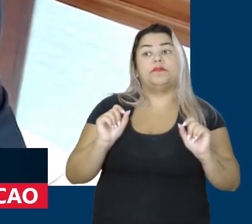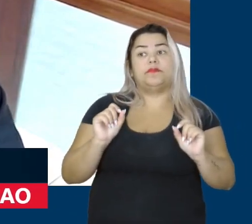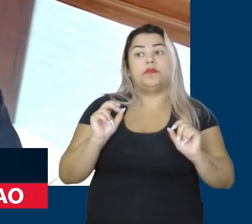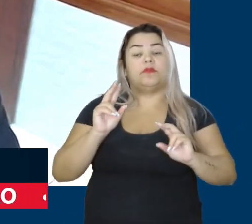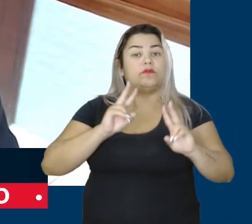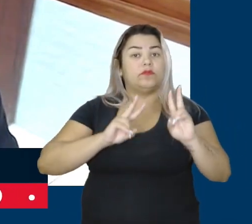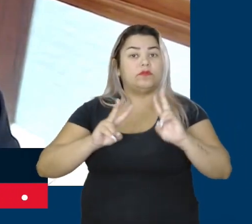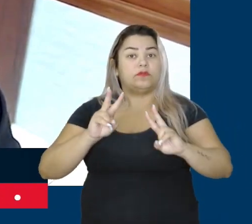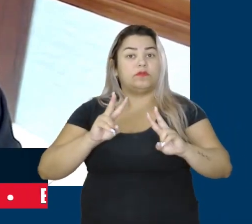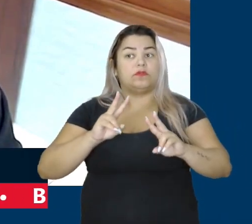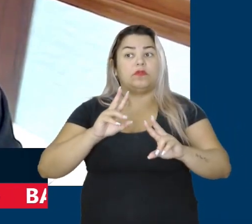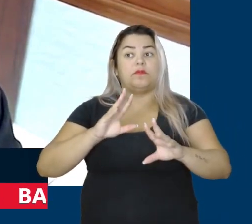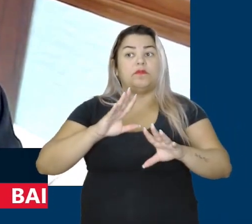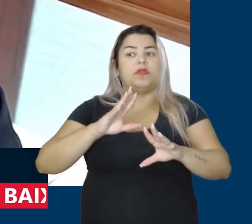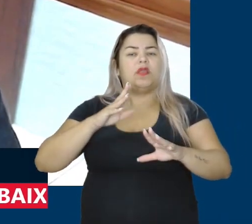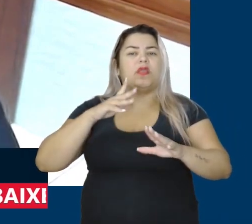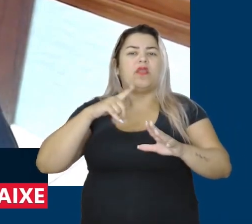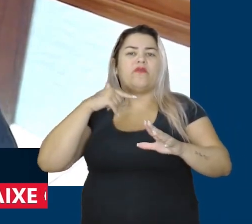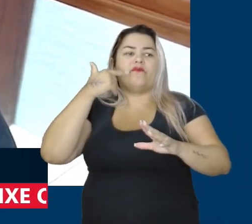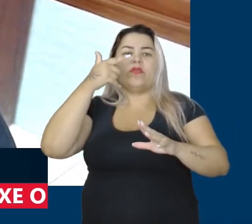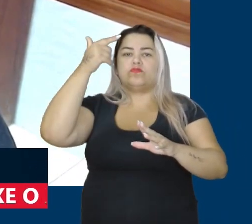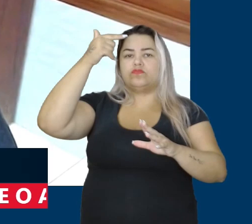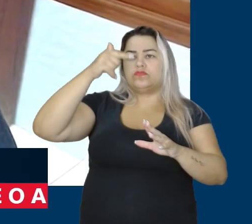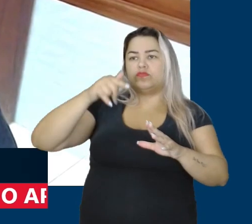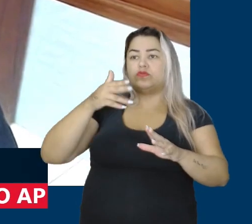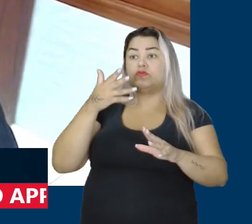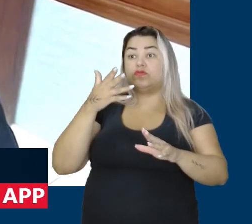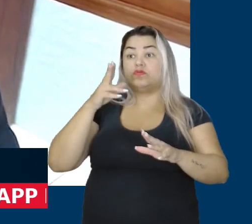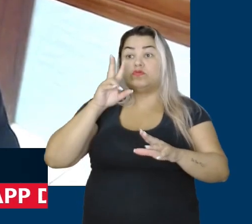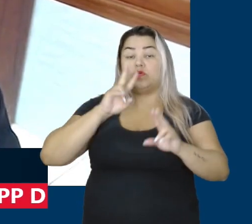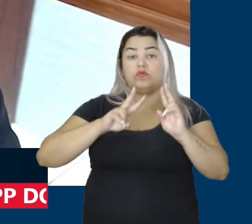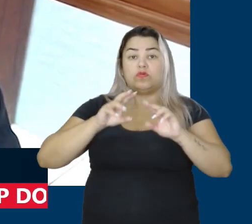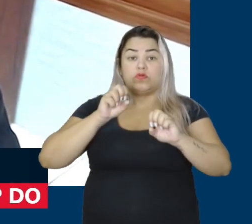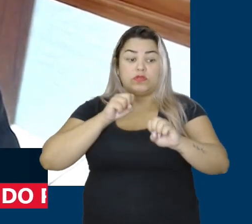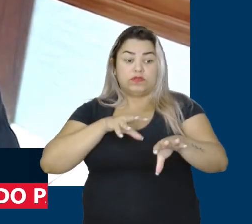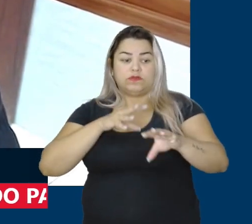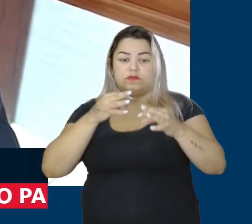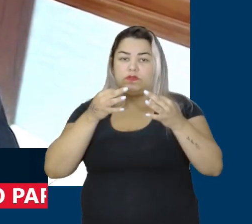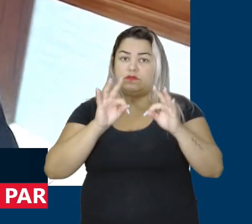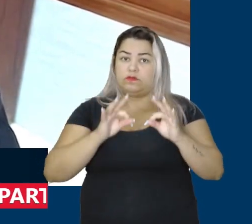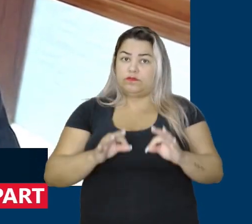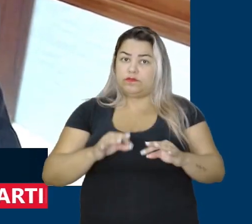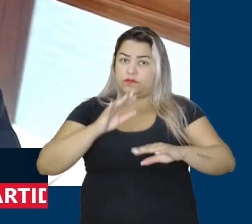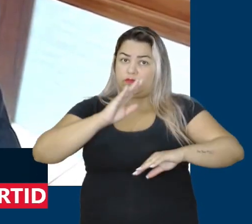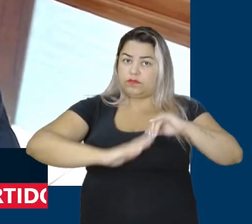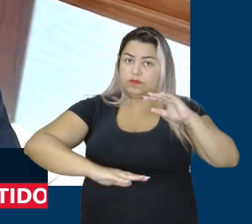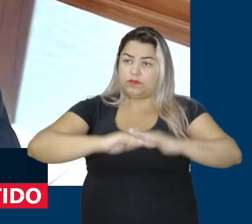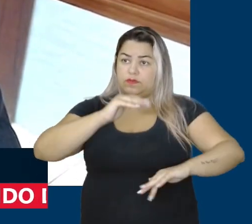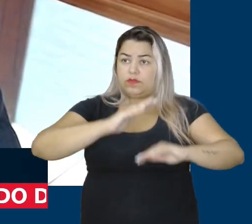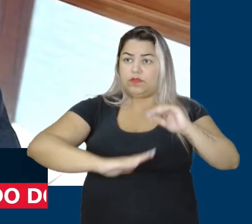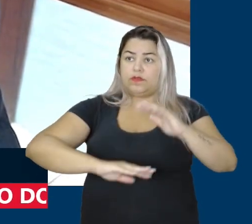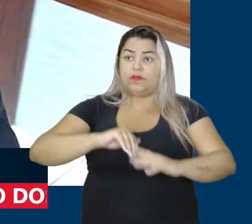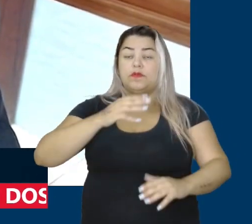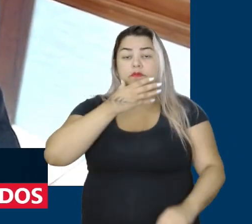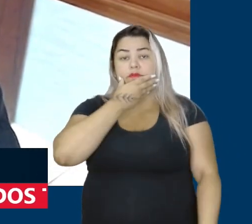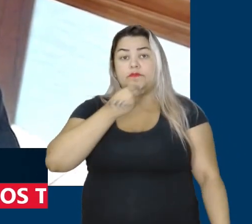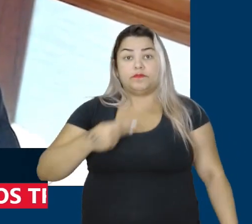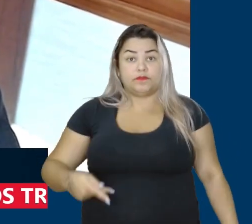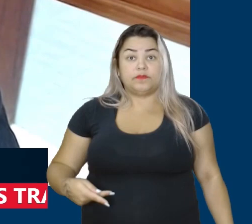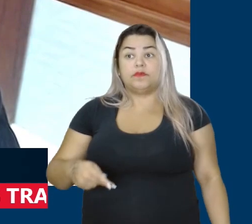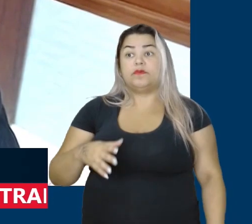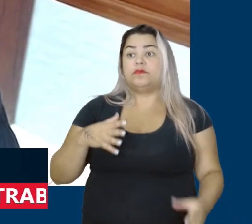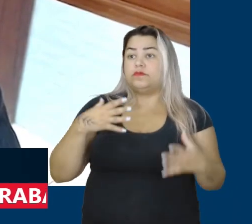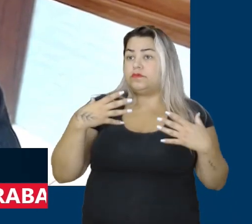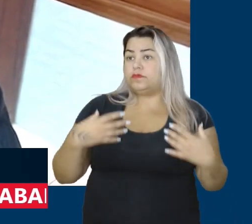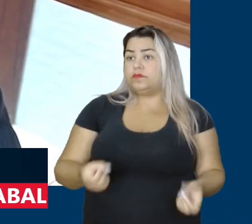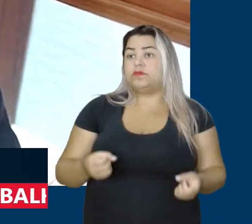da montanha, além do horizonte, é o ensino técnico profissionalizante. Quando o presidente Lula assumiu lá atrás, tínhamos em torno de